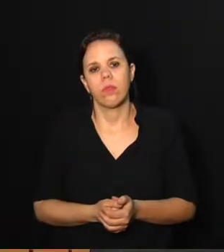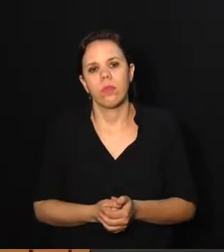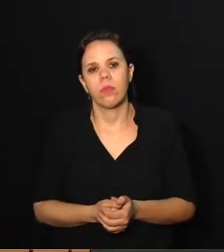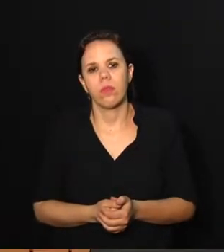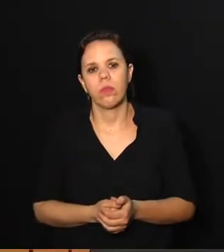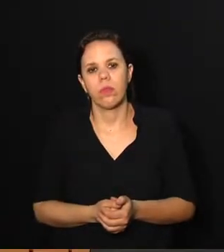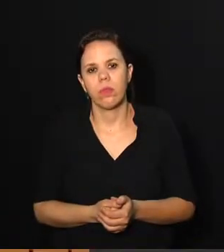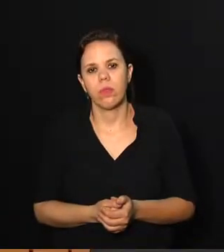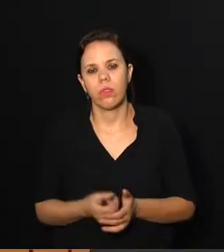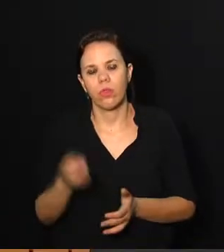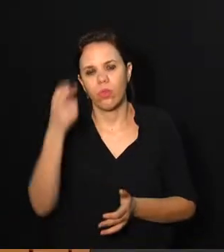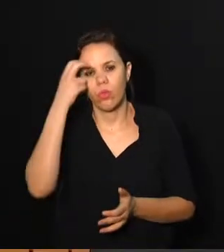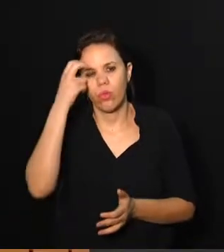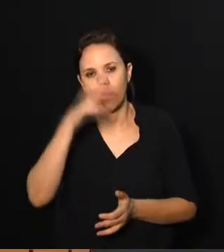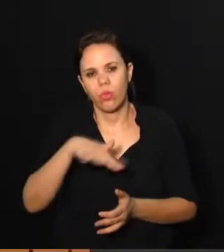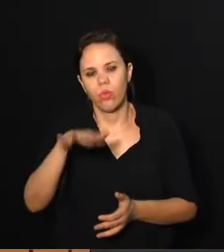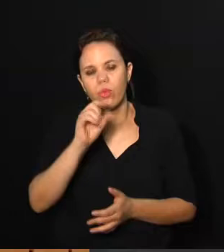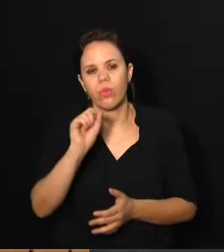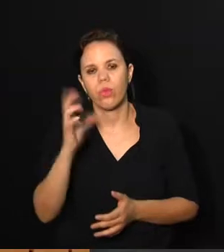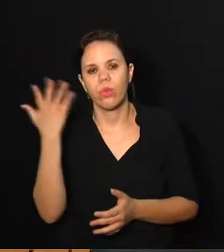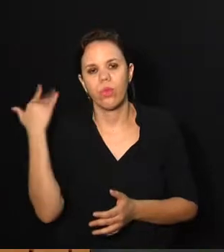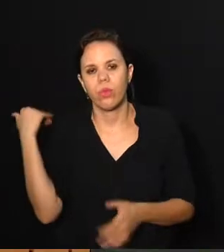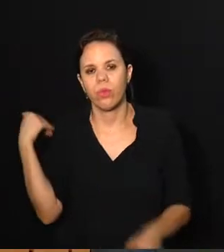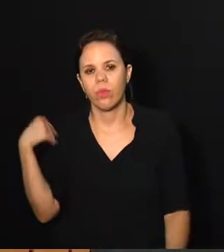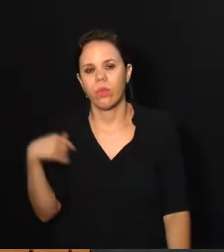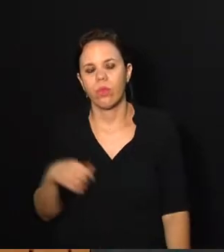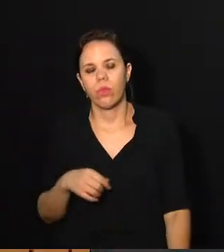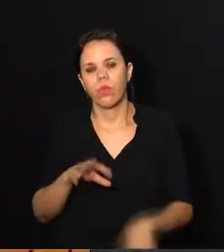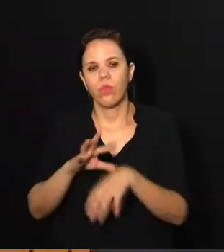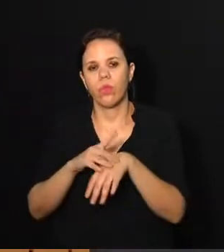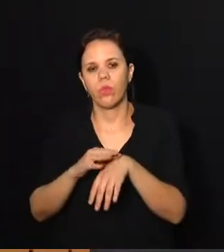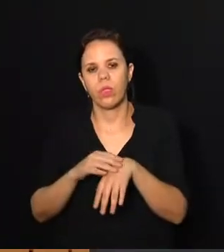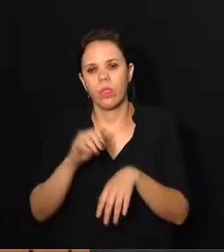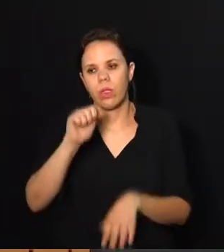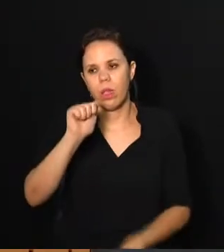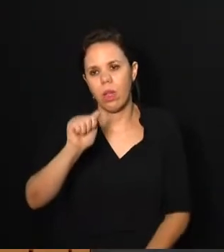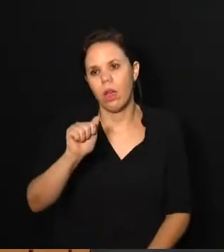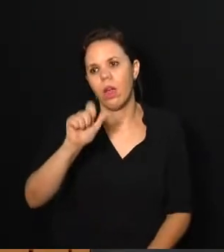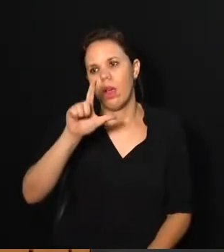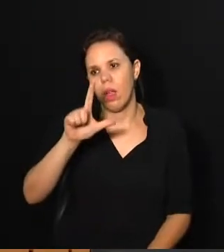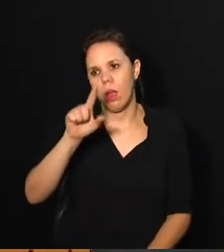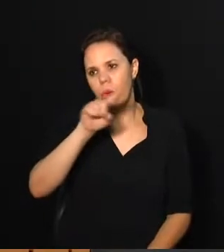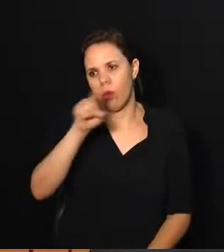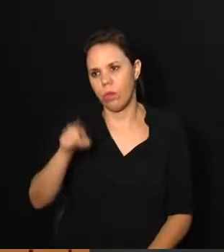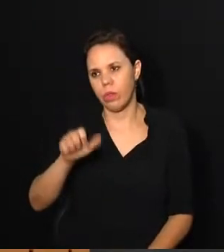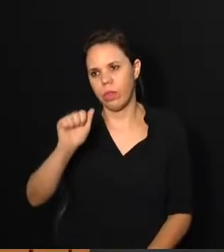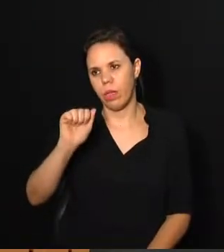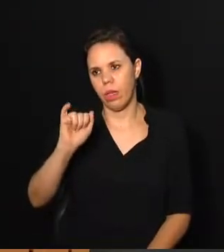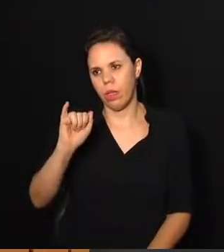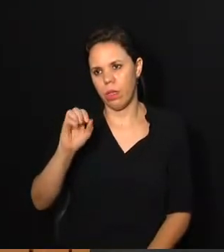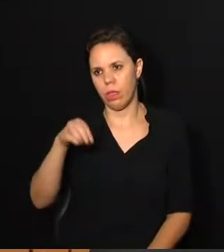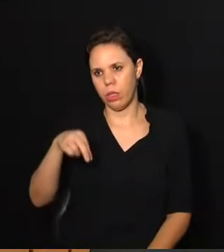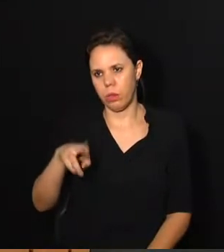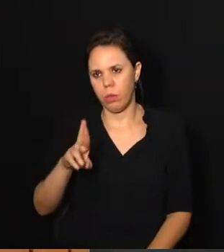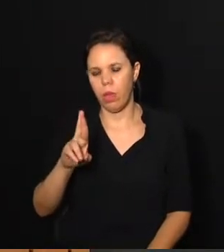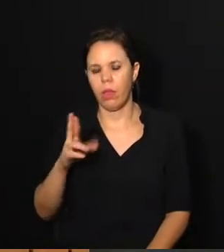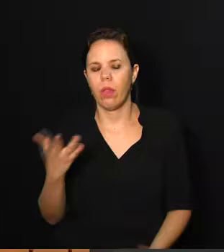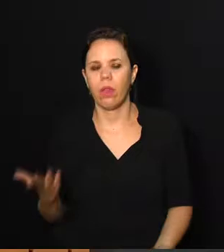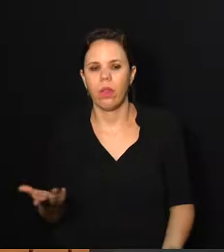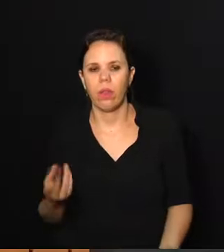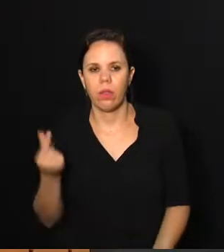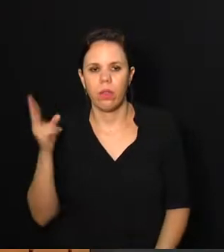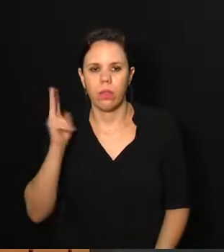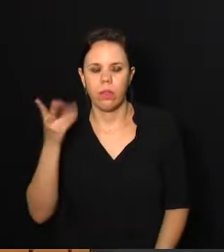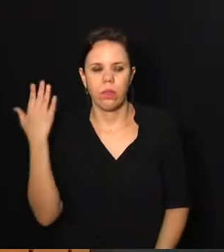Bom, culturalmente, o que acontecia com o Alzheimer? Sempre existiu, sempre, toda a vida. Só que antigamente